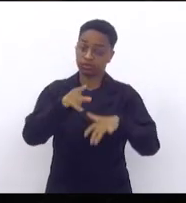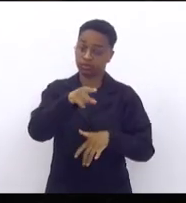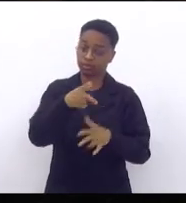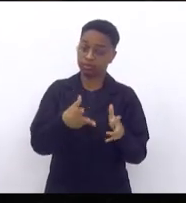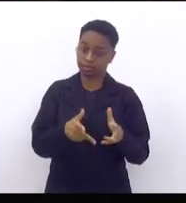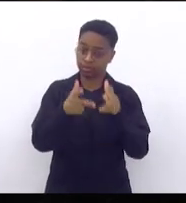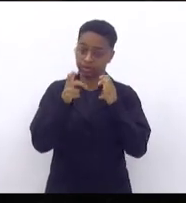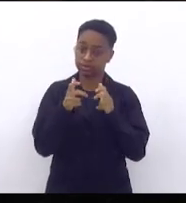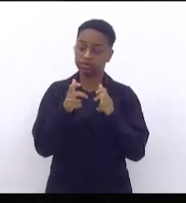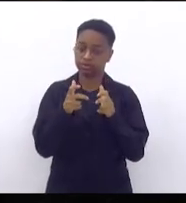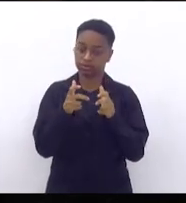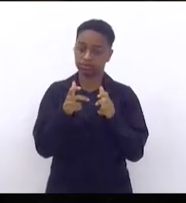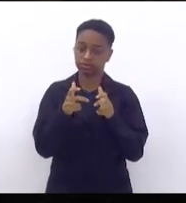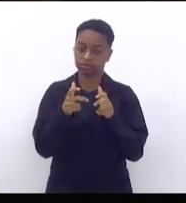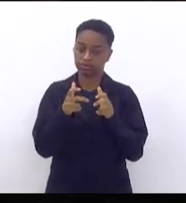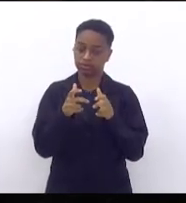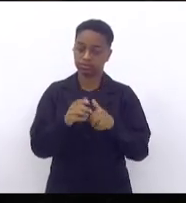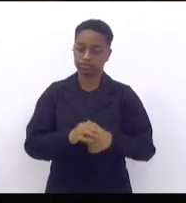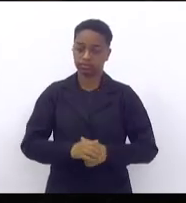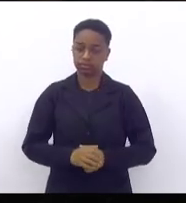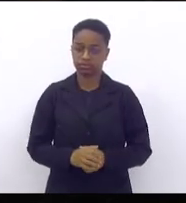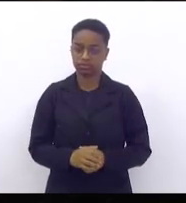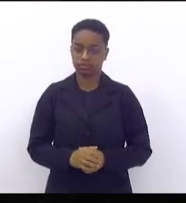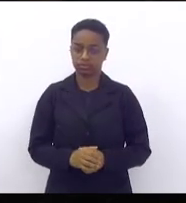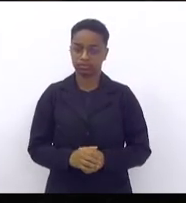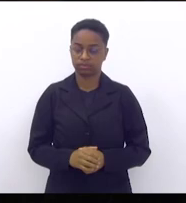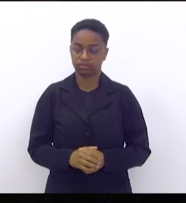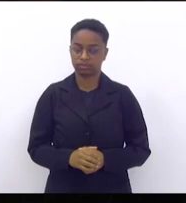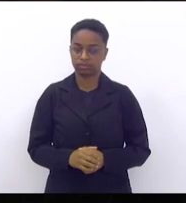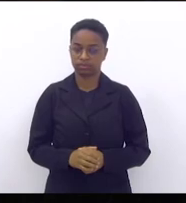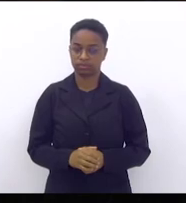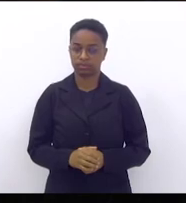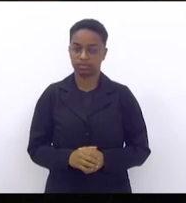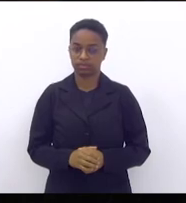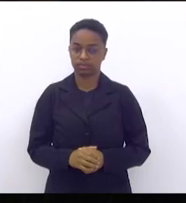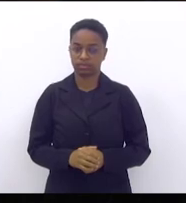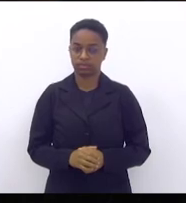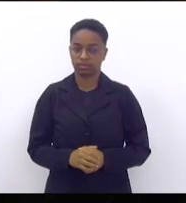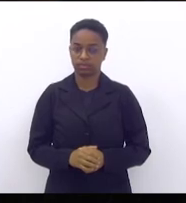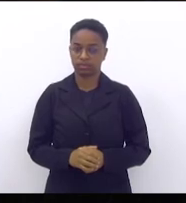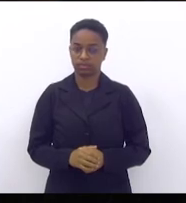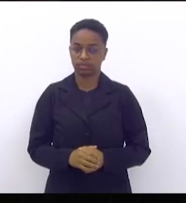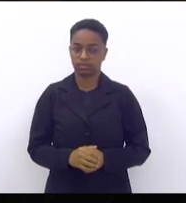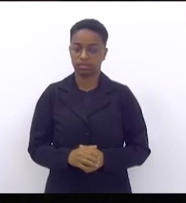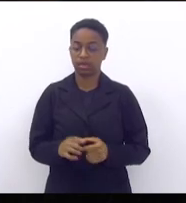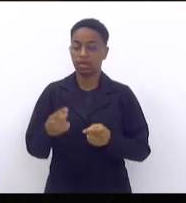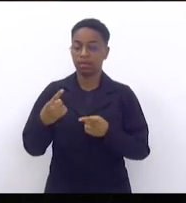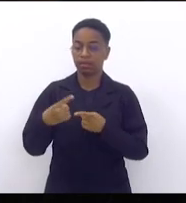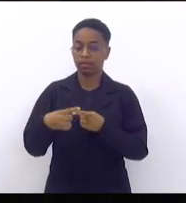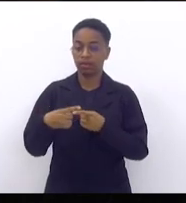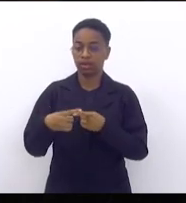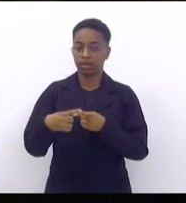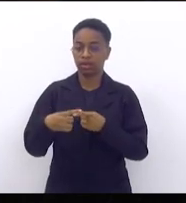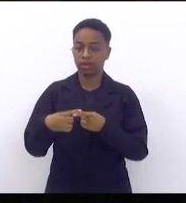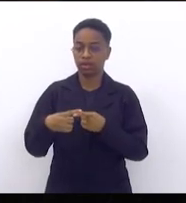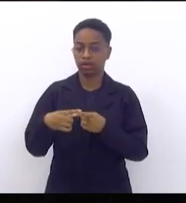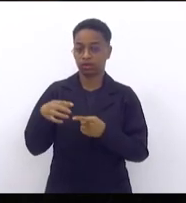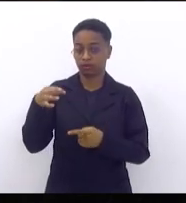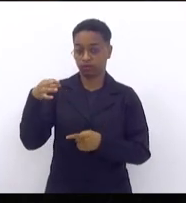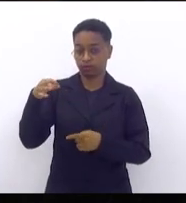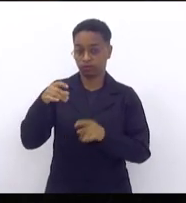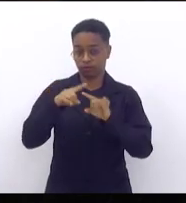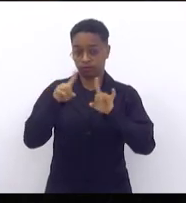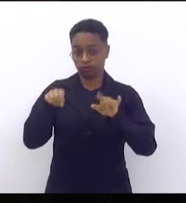rede, que foi vendida a folha dos funcionários públicos